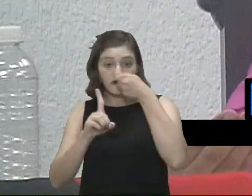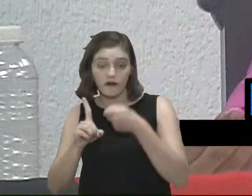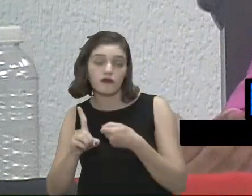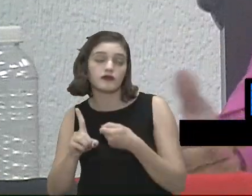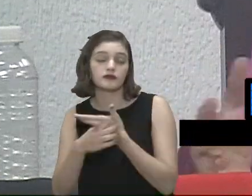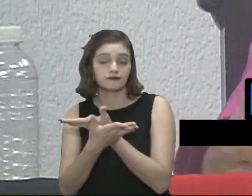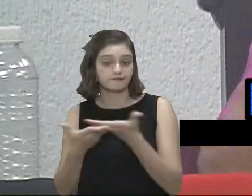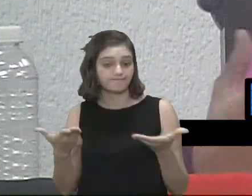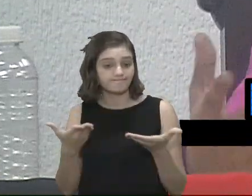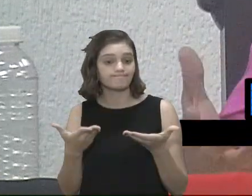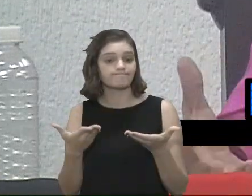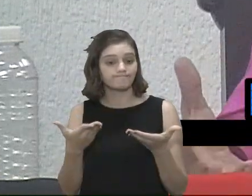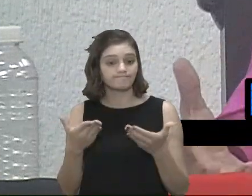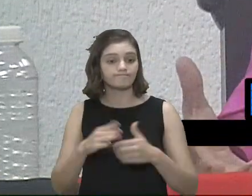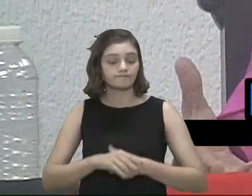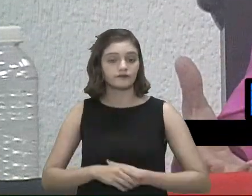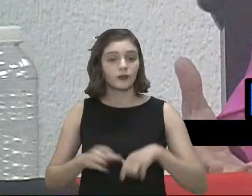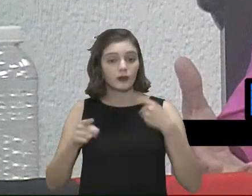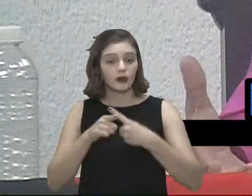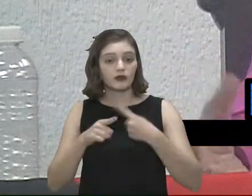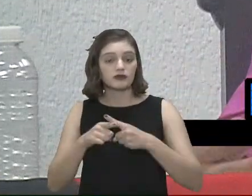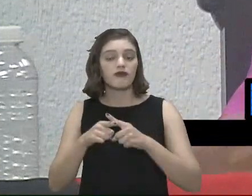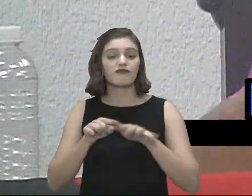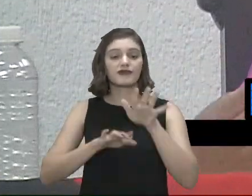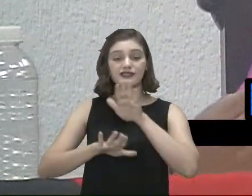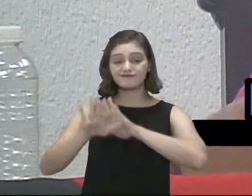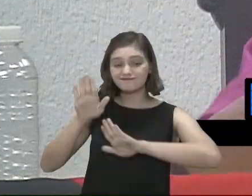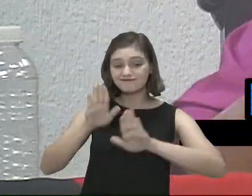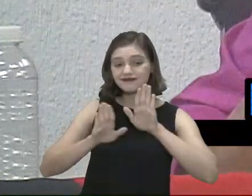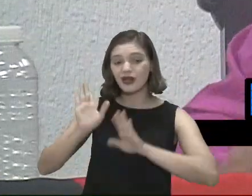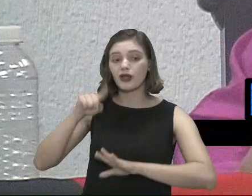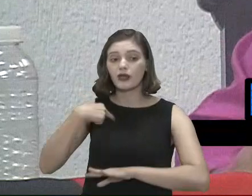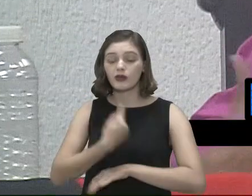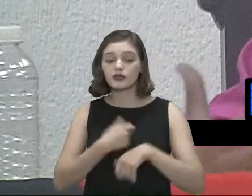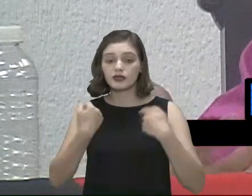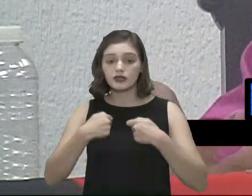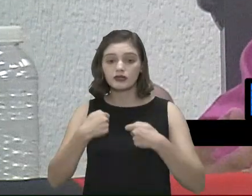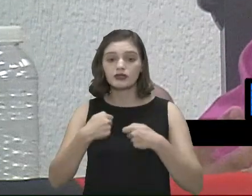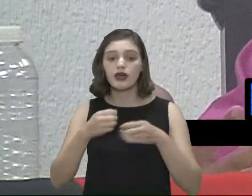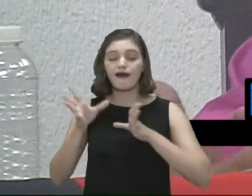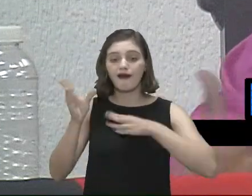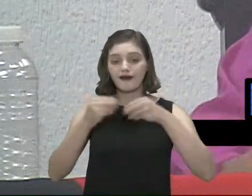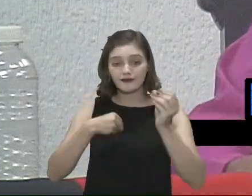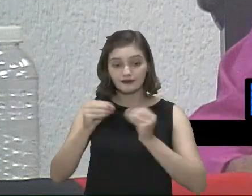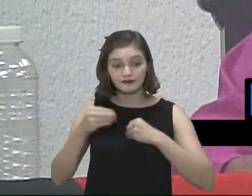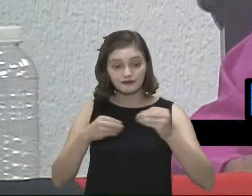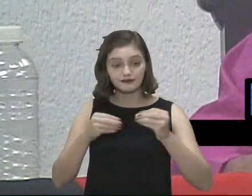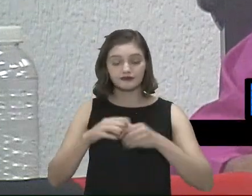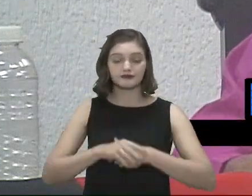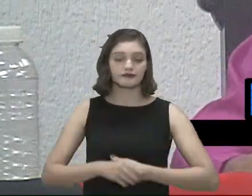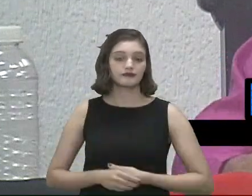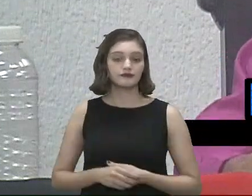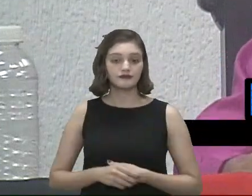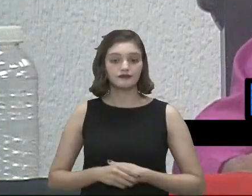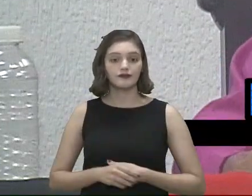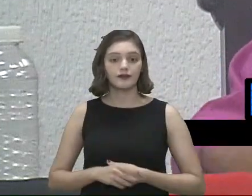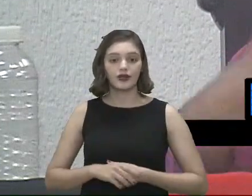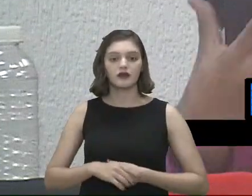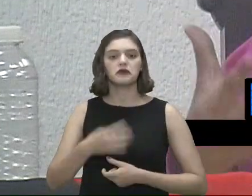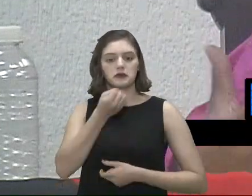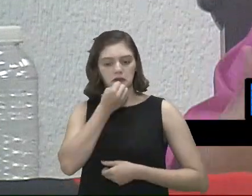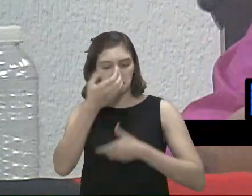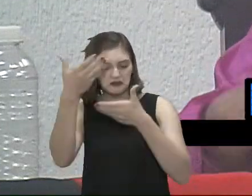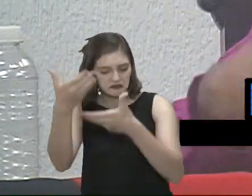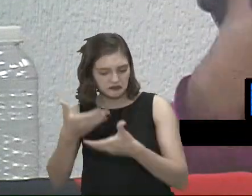eles. E aí, por conta desse risco de violência, né, teria que ter essa flexibilização. Então, mas foi